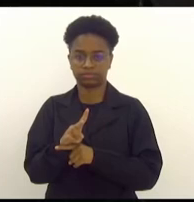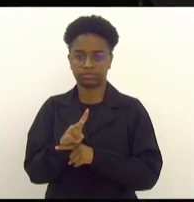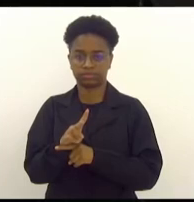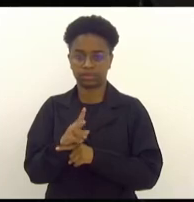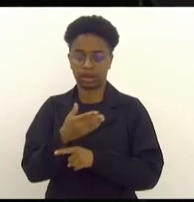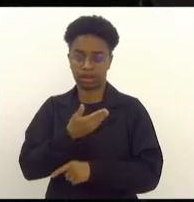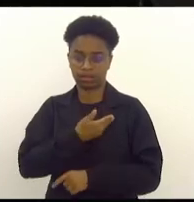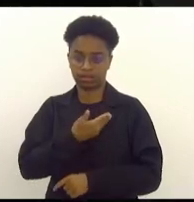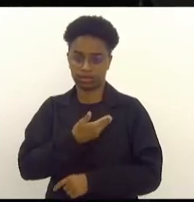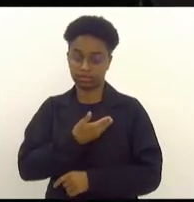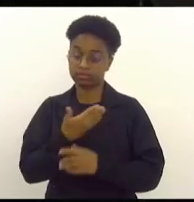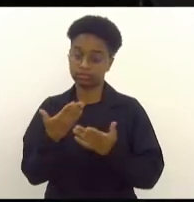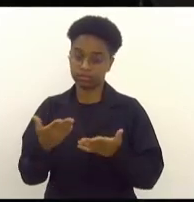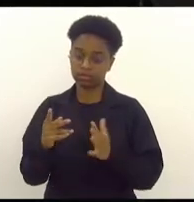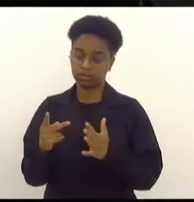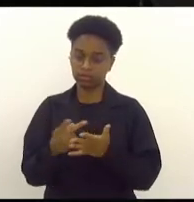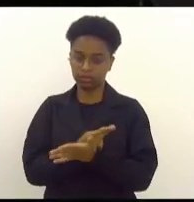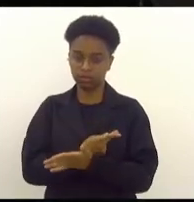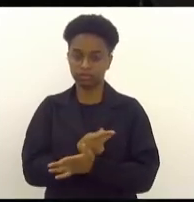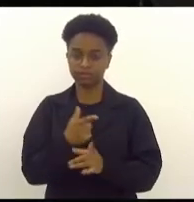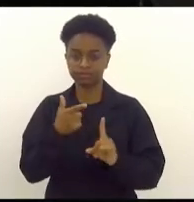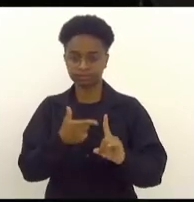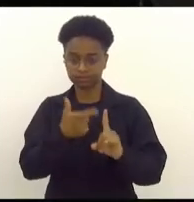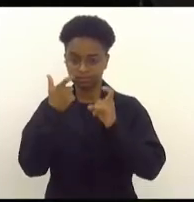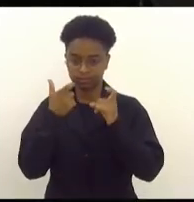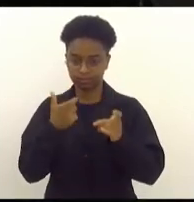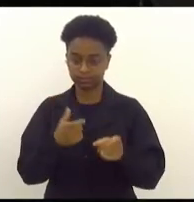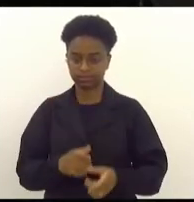a sua amiga e acabou sendo assassinado